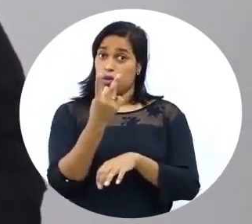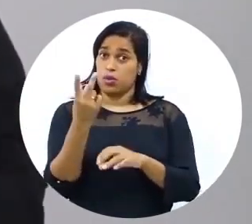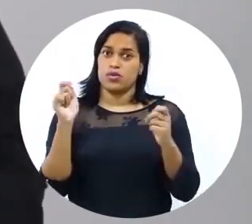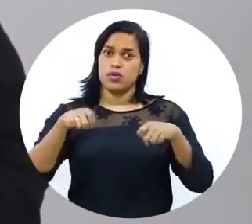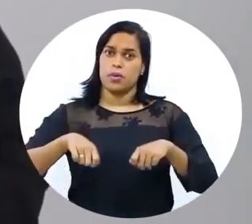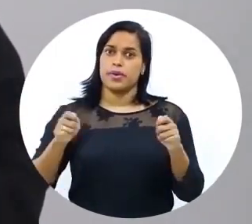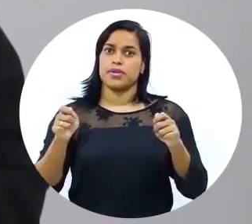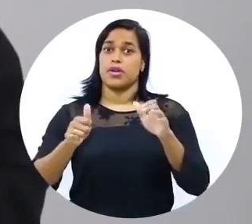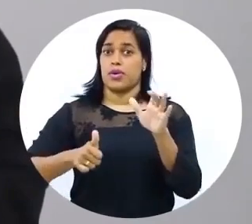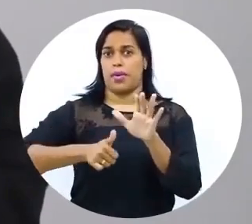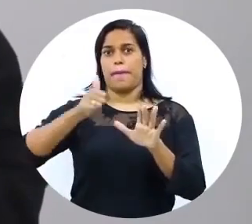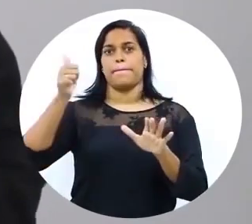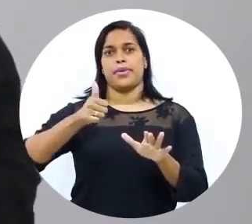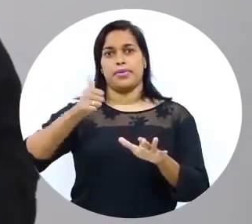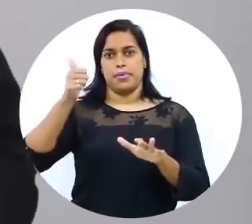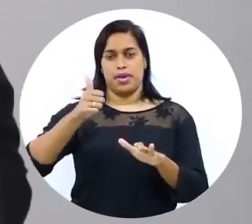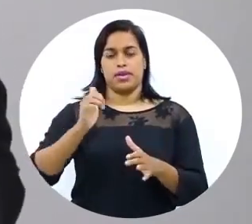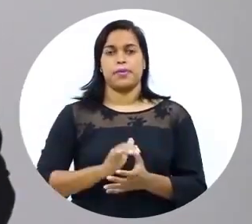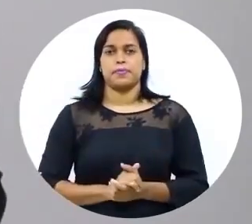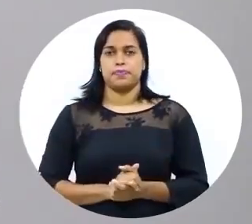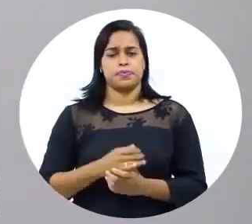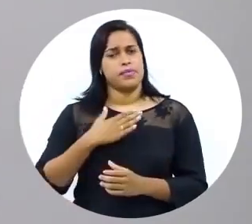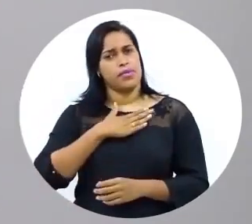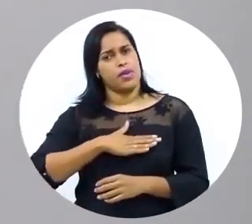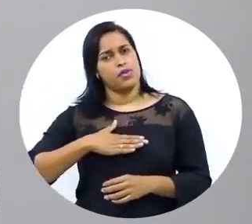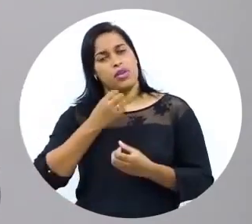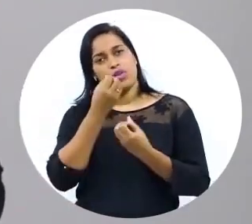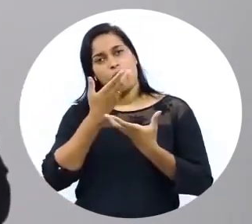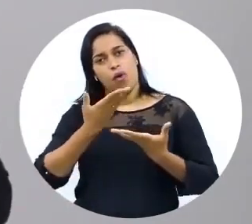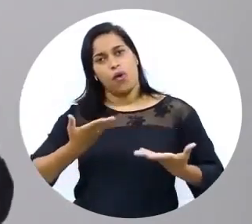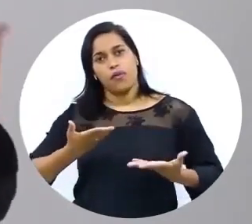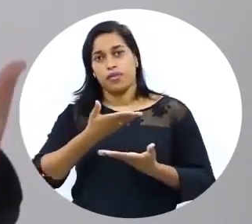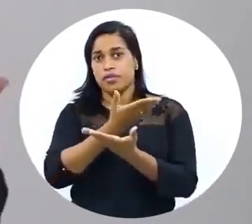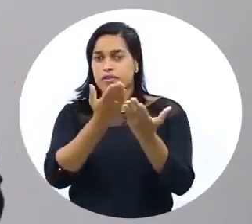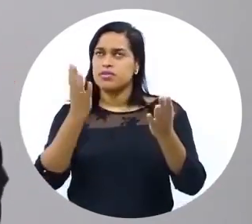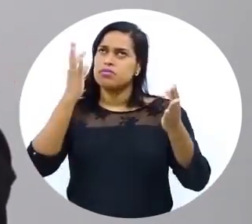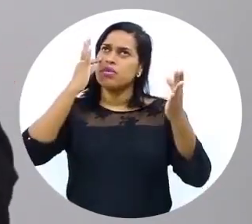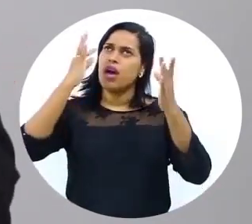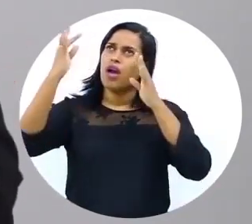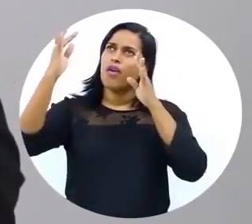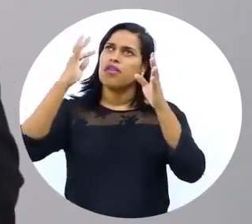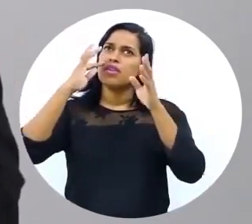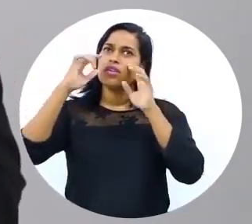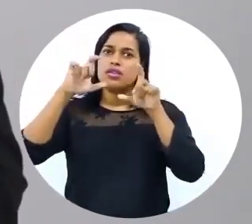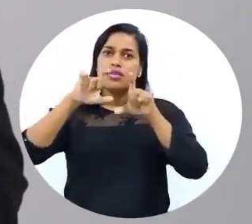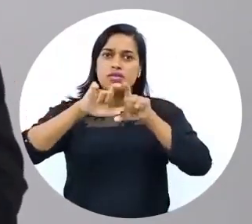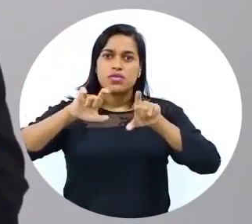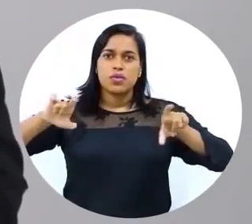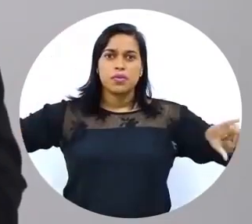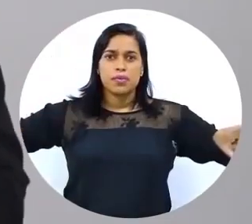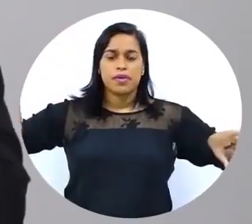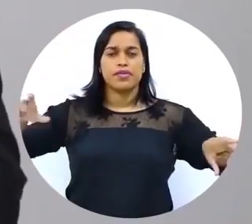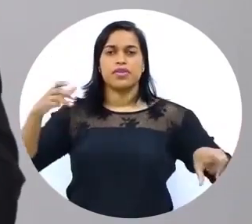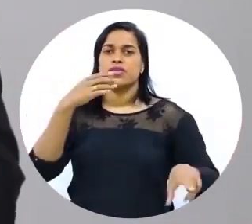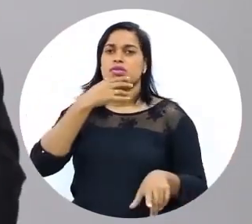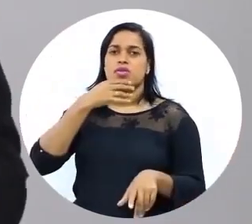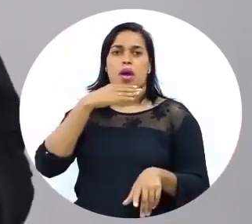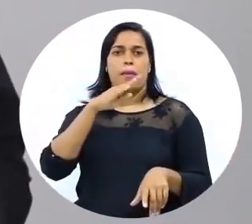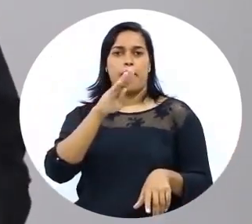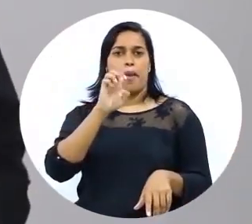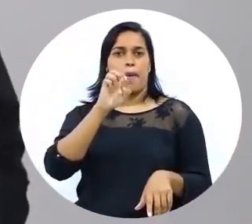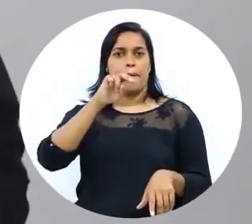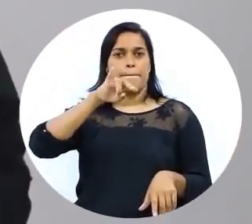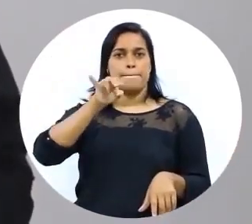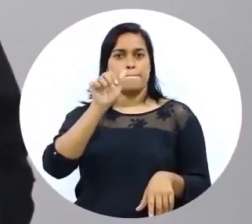gravar agora a primeira competência. E eu gostaria de convidá-los para refletir sobre uma frase de Benjamin Franklin, que era